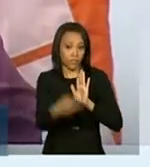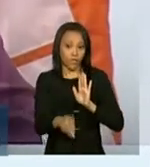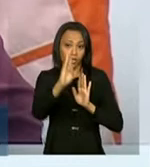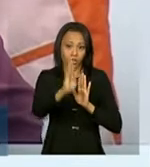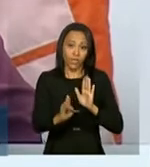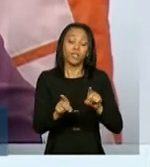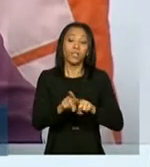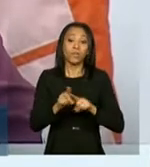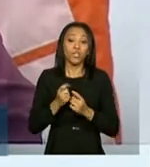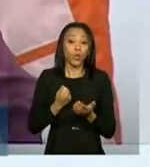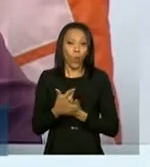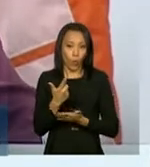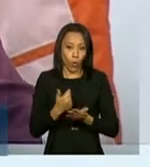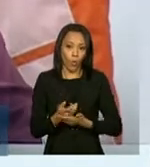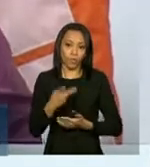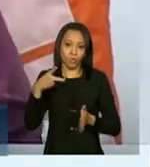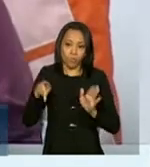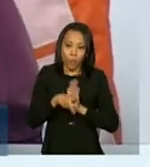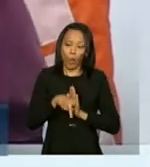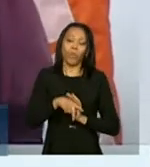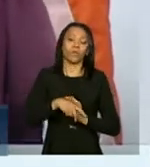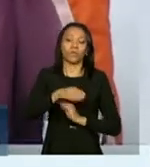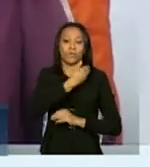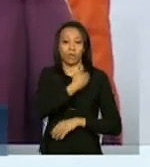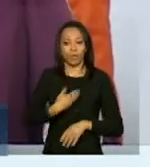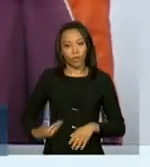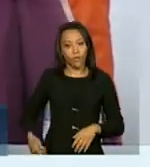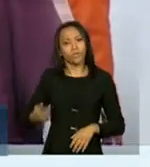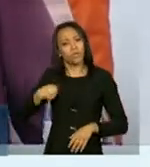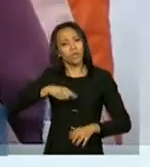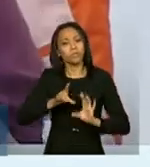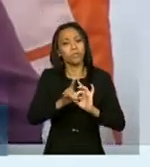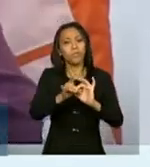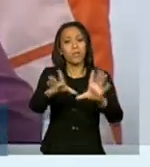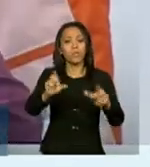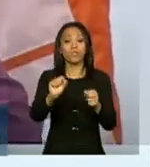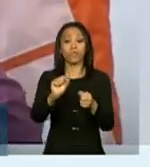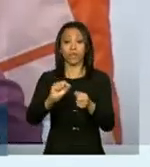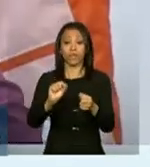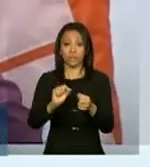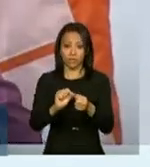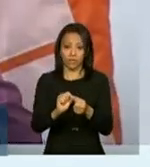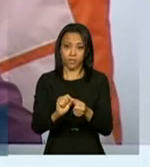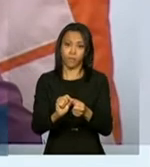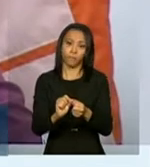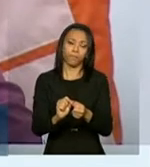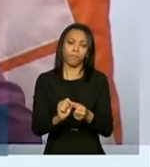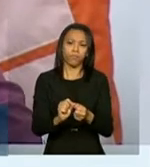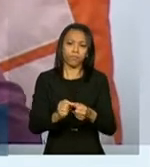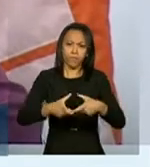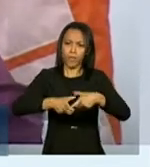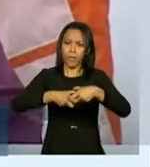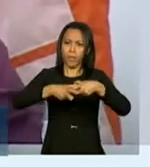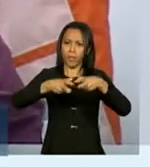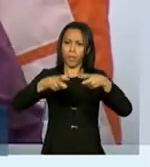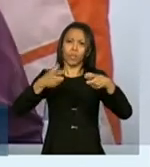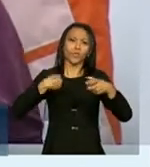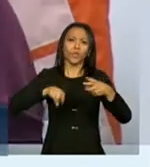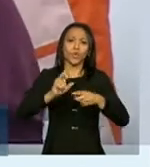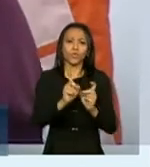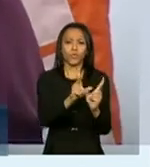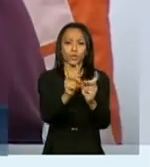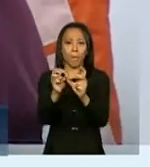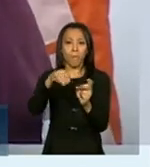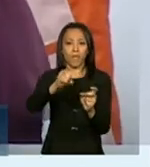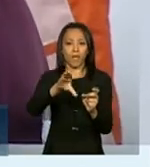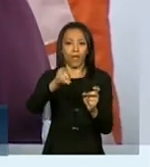compras públicas, que estão nos permitindo fazer do tamanho e do dinamismo do nosso mercado